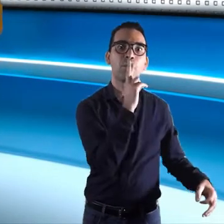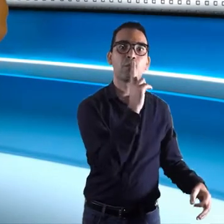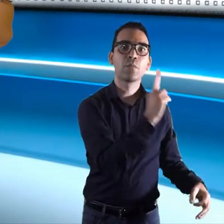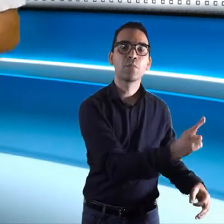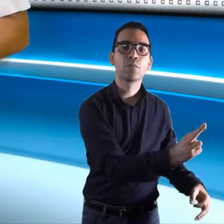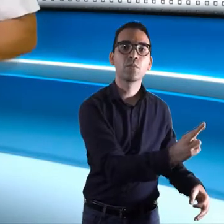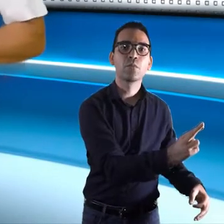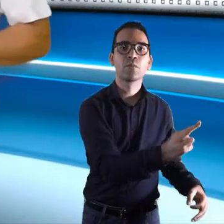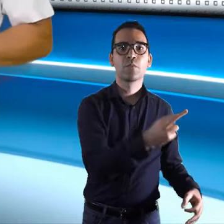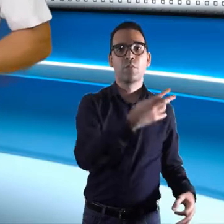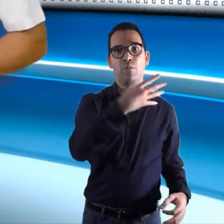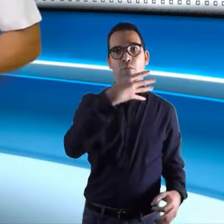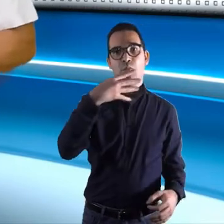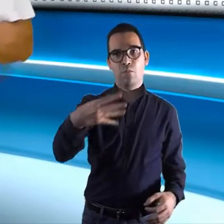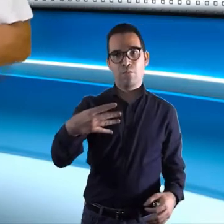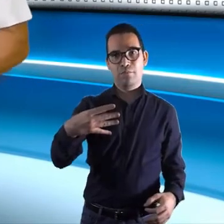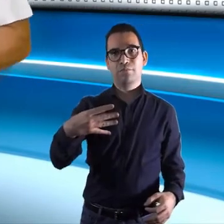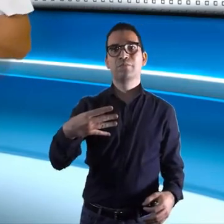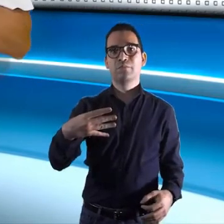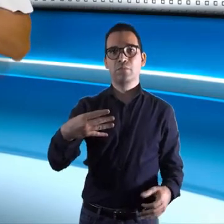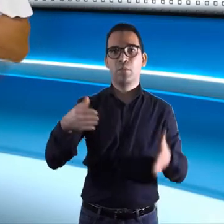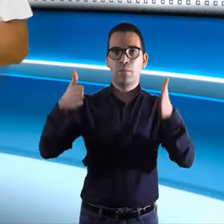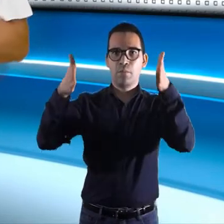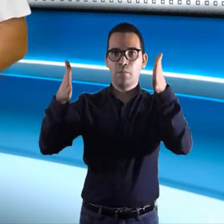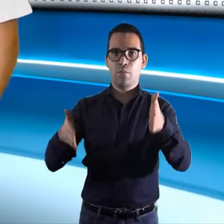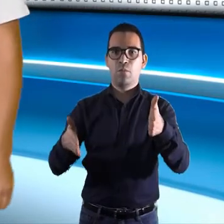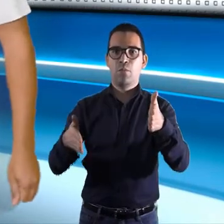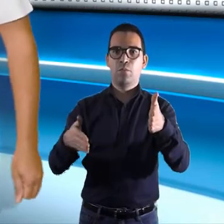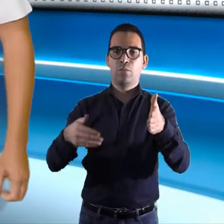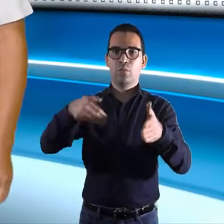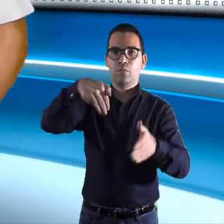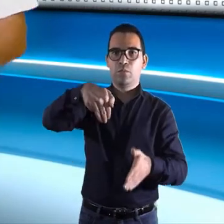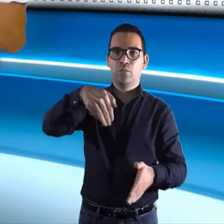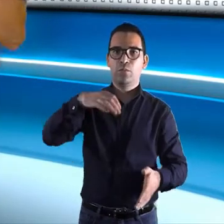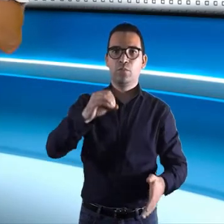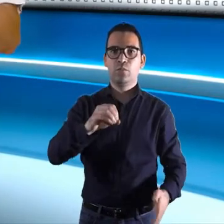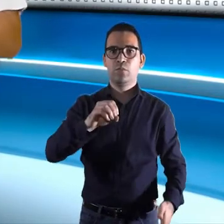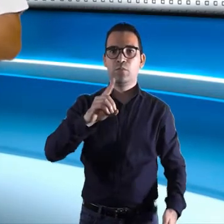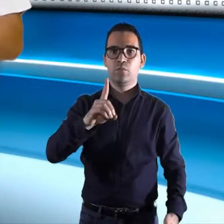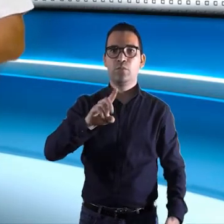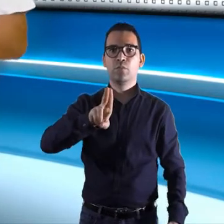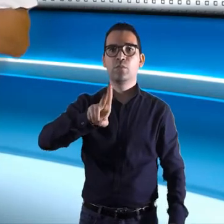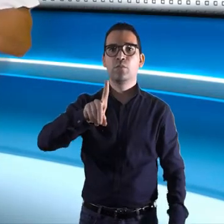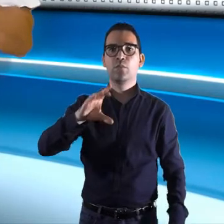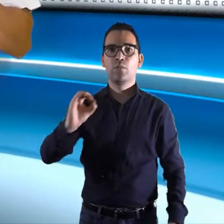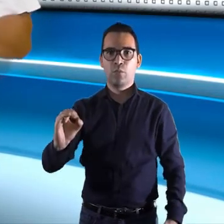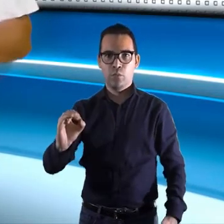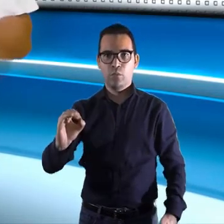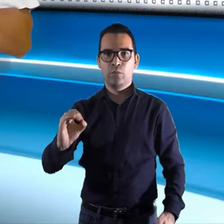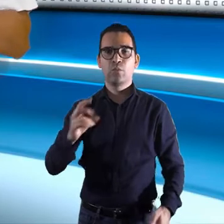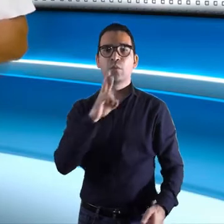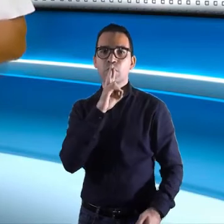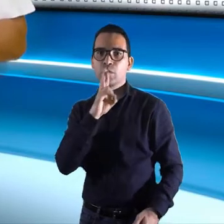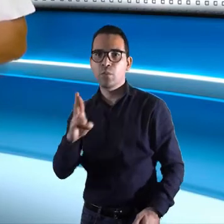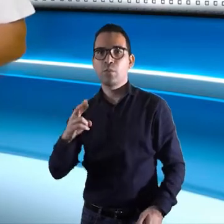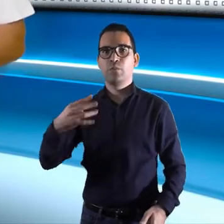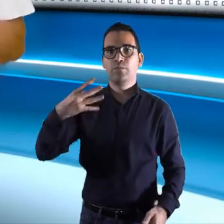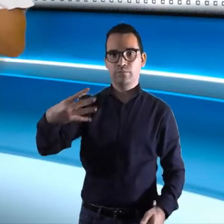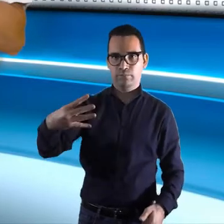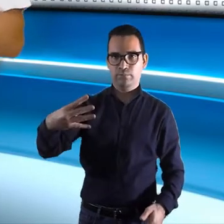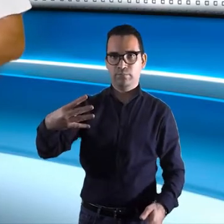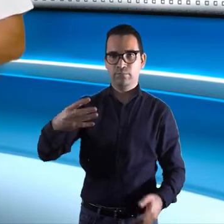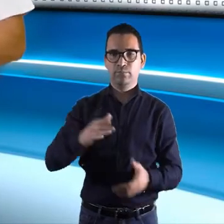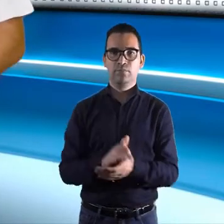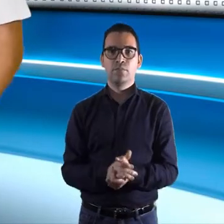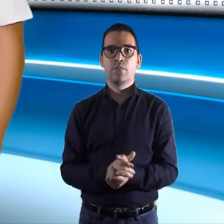absoluto de 4 negativo é 4. E tem uma maneira que nós podemos